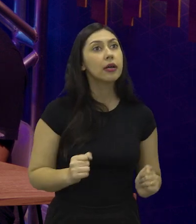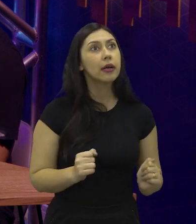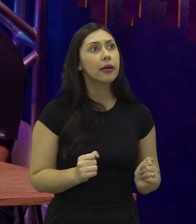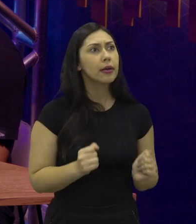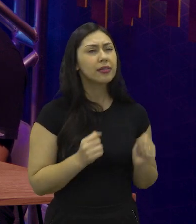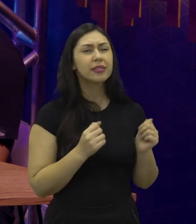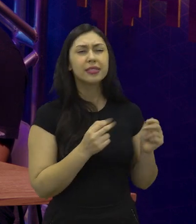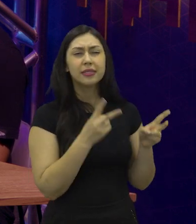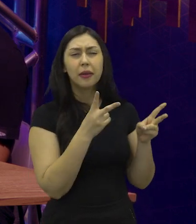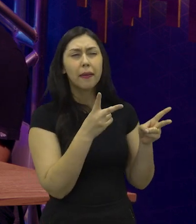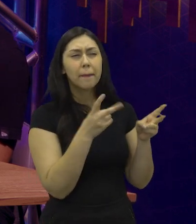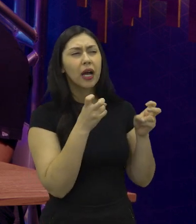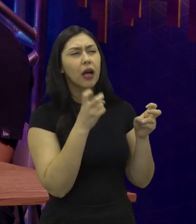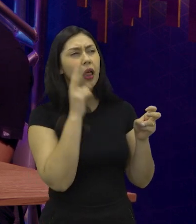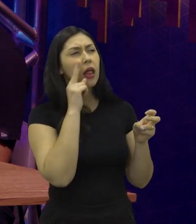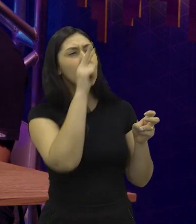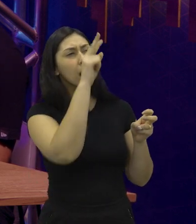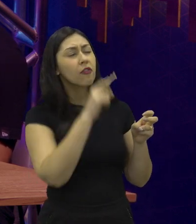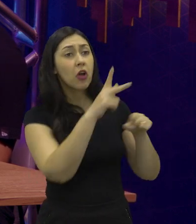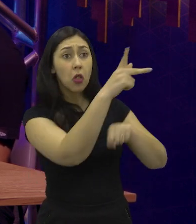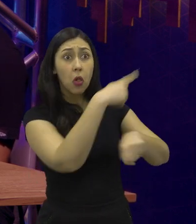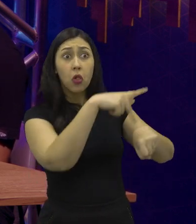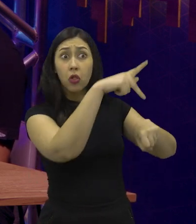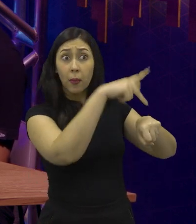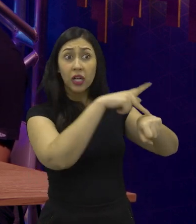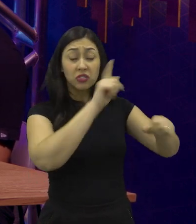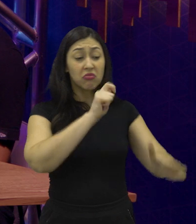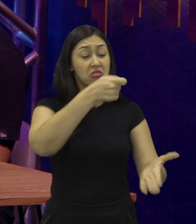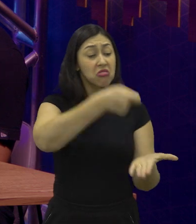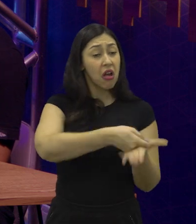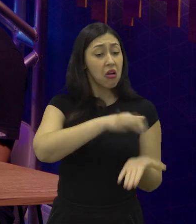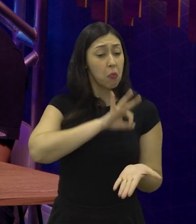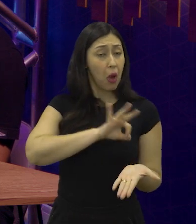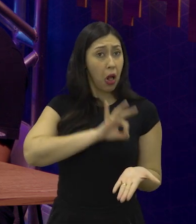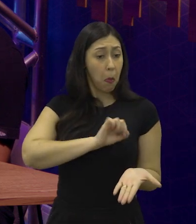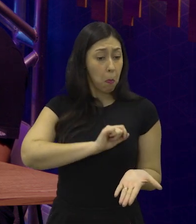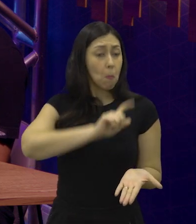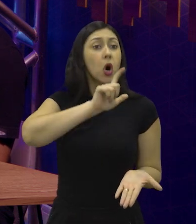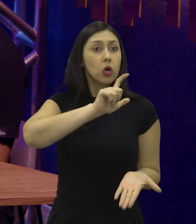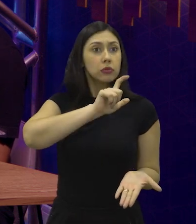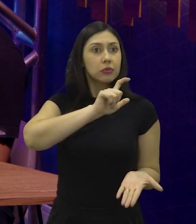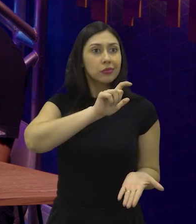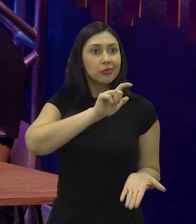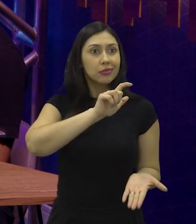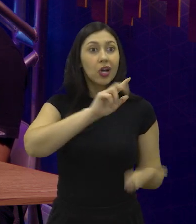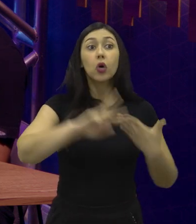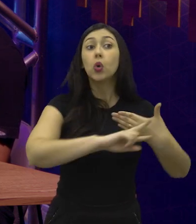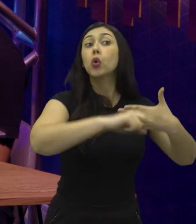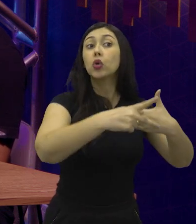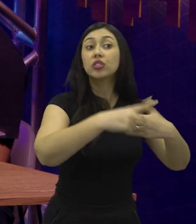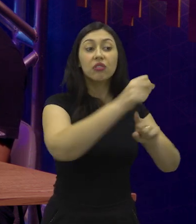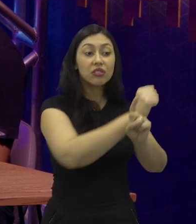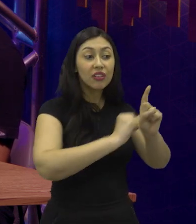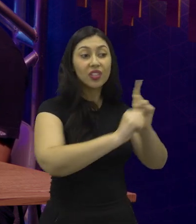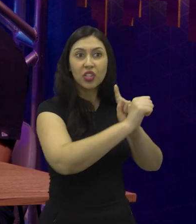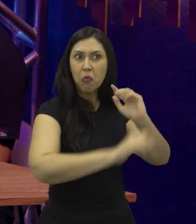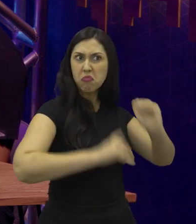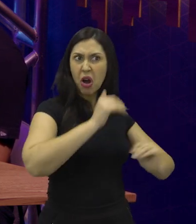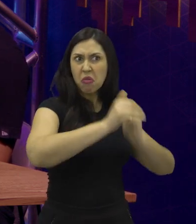né, até vê o ranking, né, dos países que mais pagam os professores, a gente vê que são sociedades